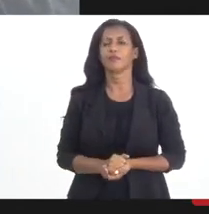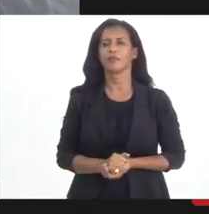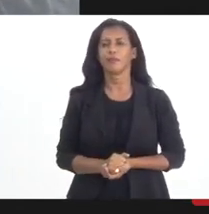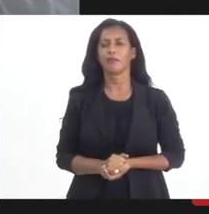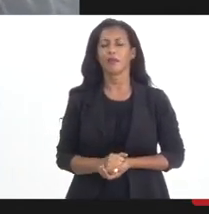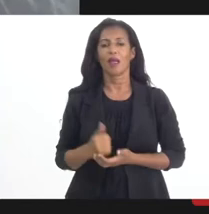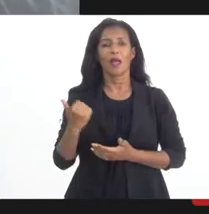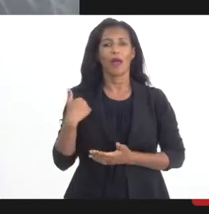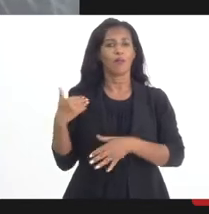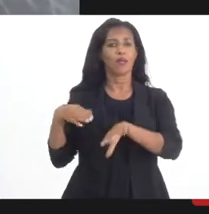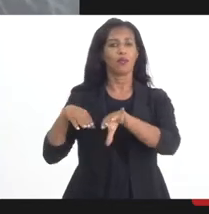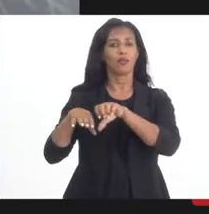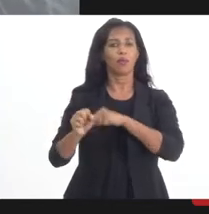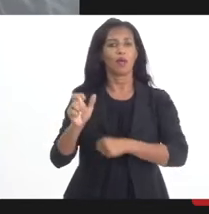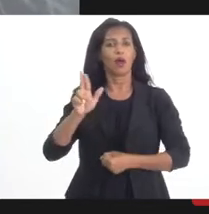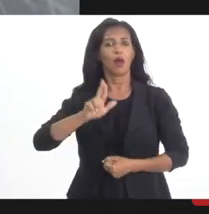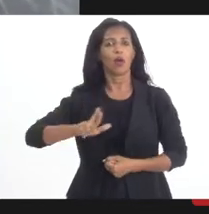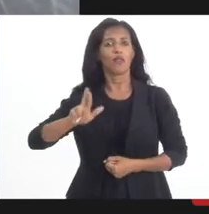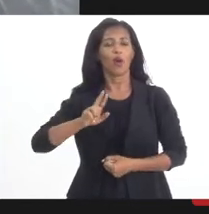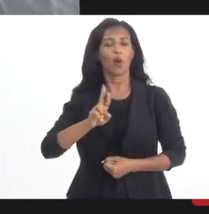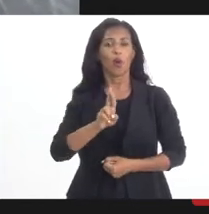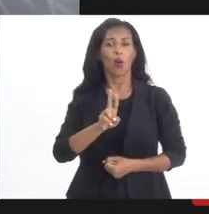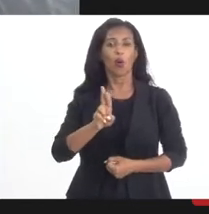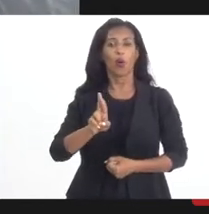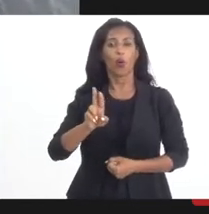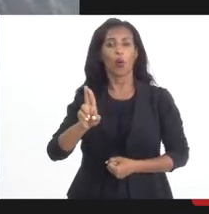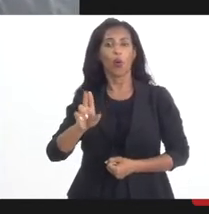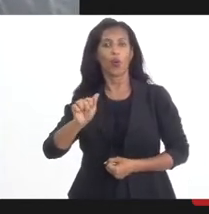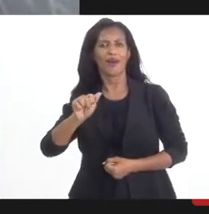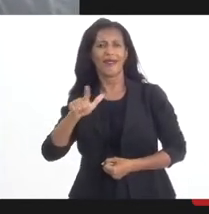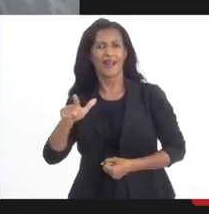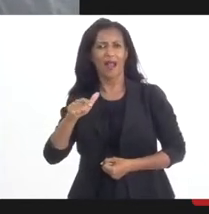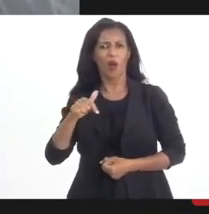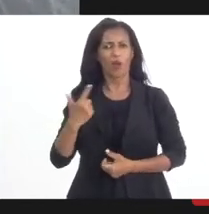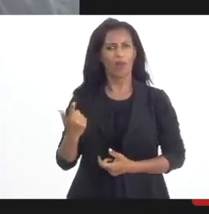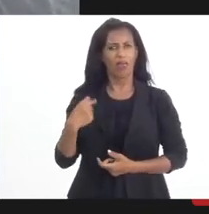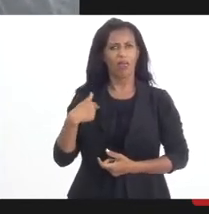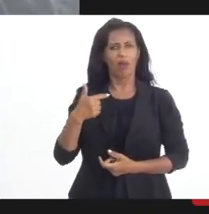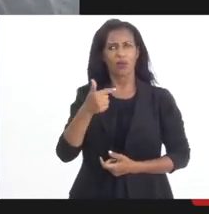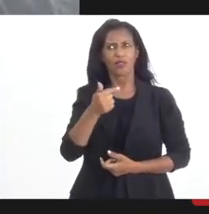minha graduação foi na Universidade Rural. Eu transitava